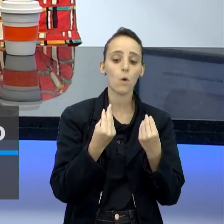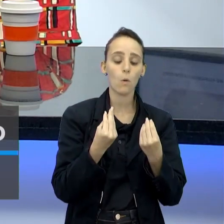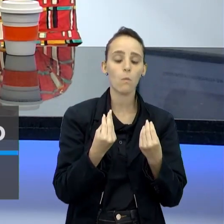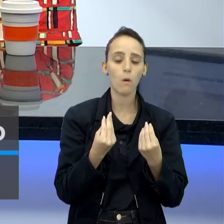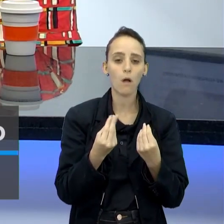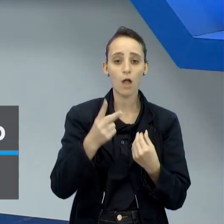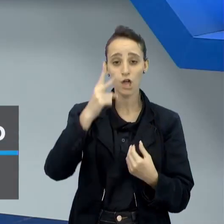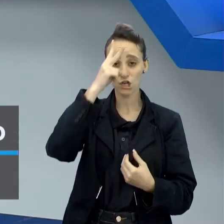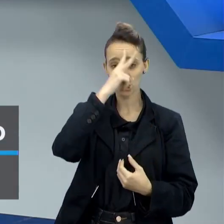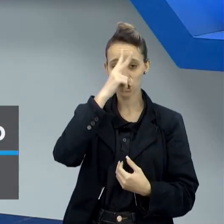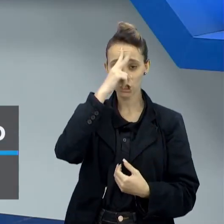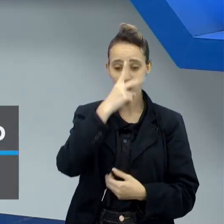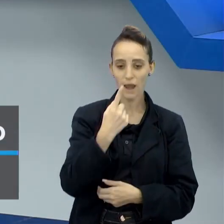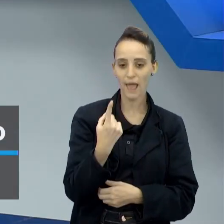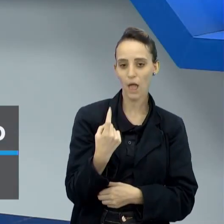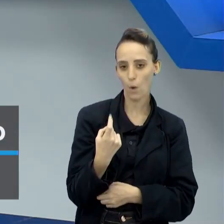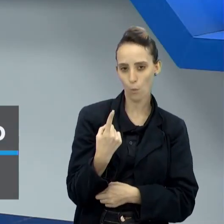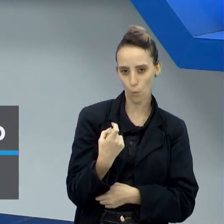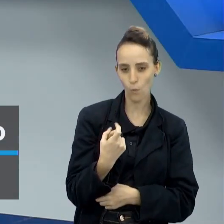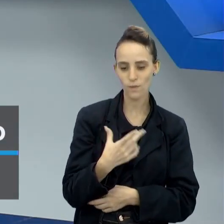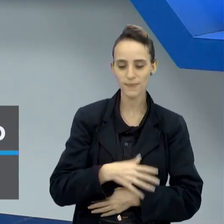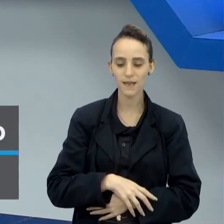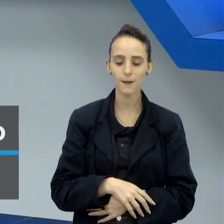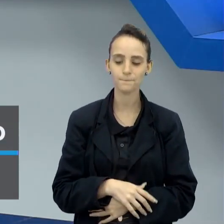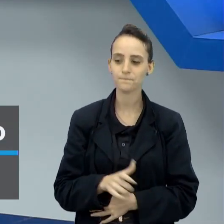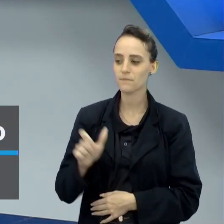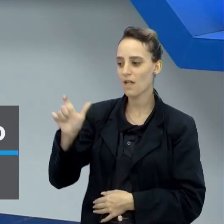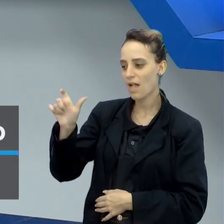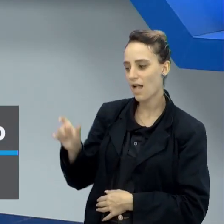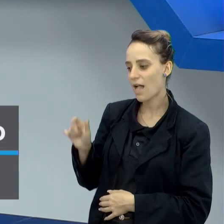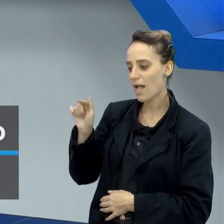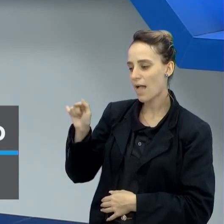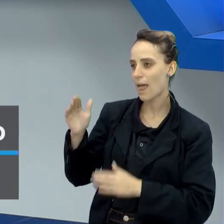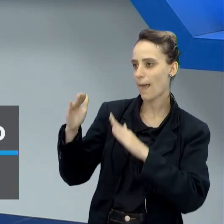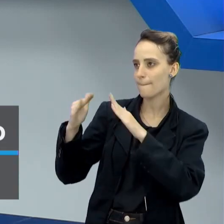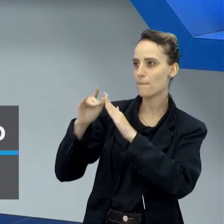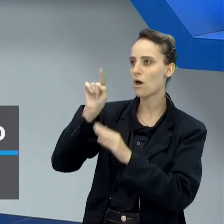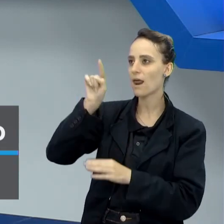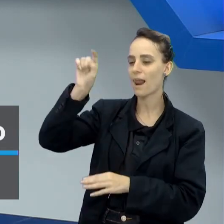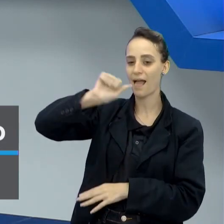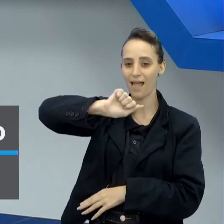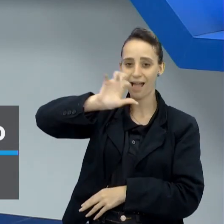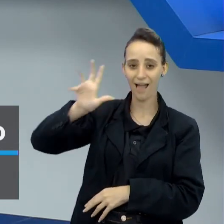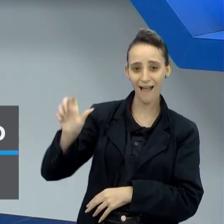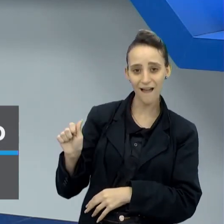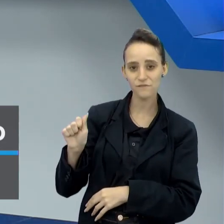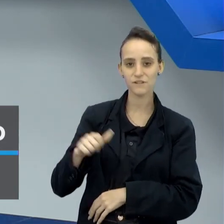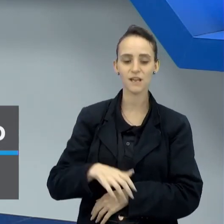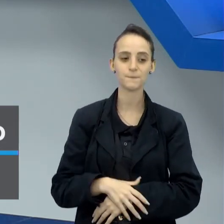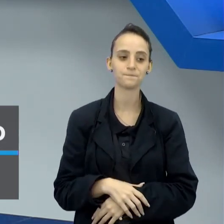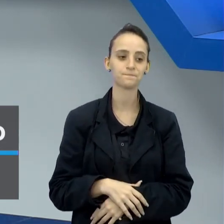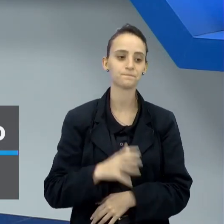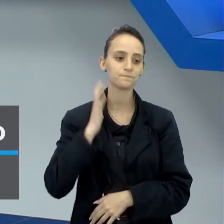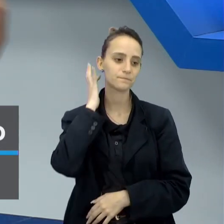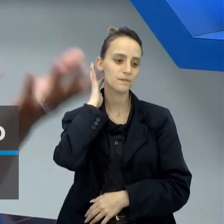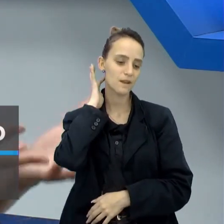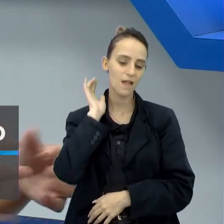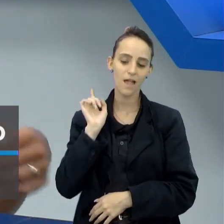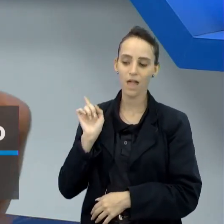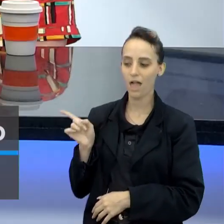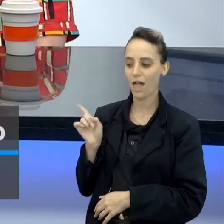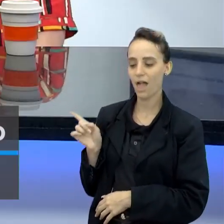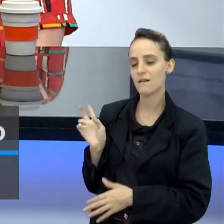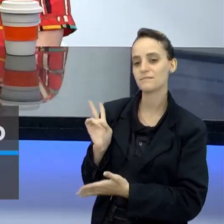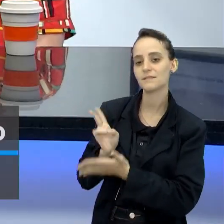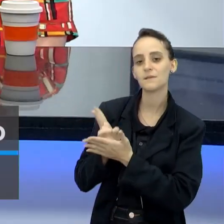Então, ela enquanto escritora, né, do continente africano, e ela via, ela sempre sonhou,